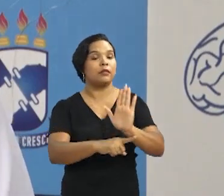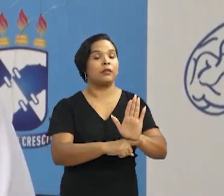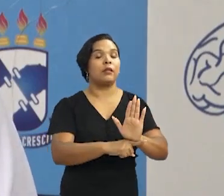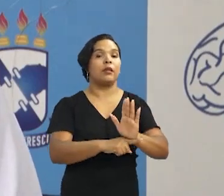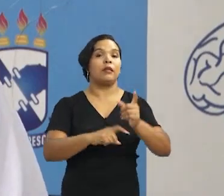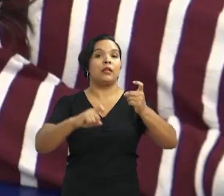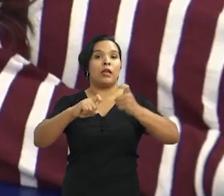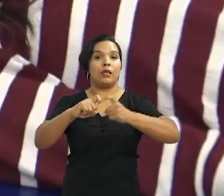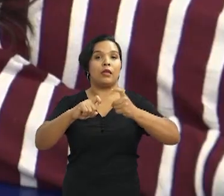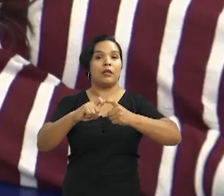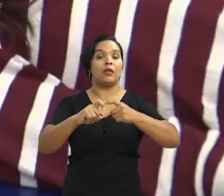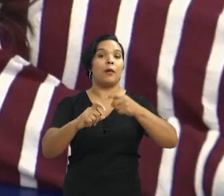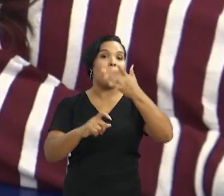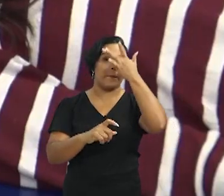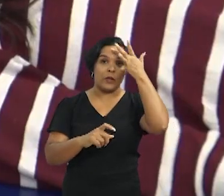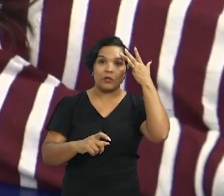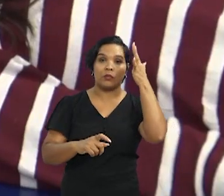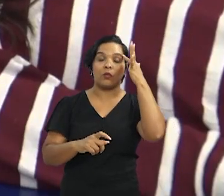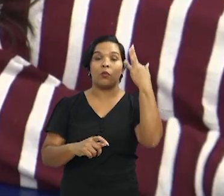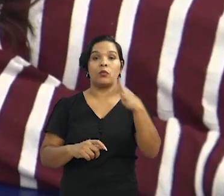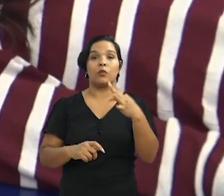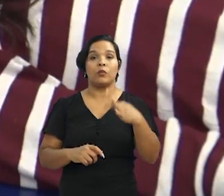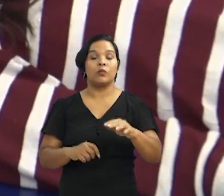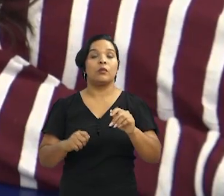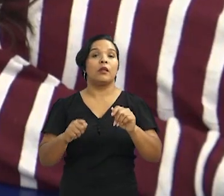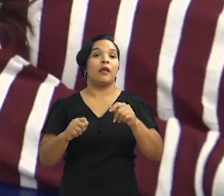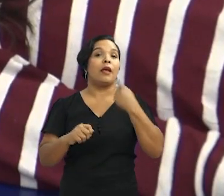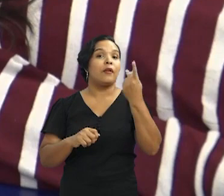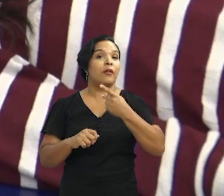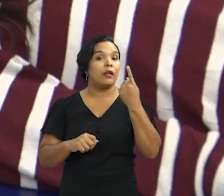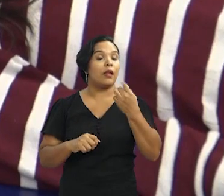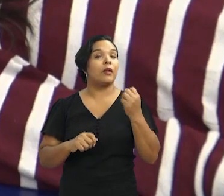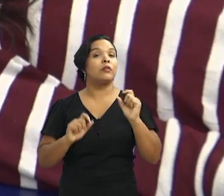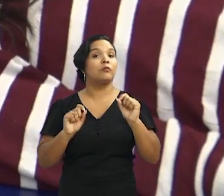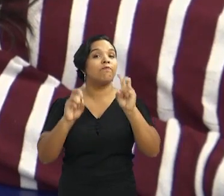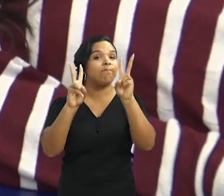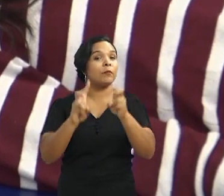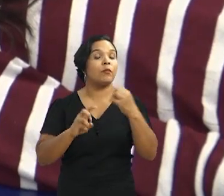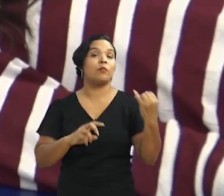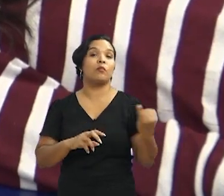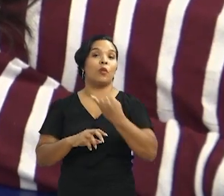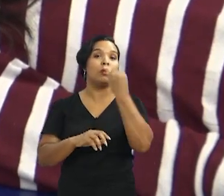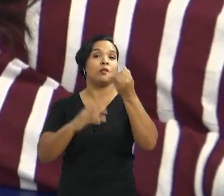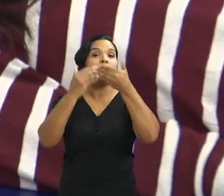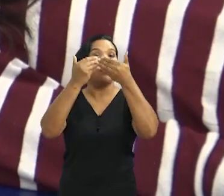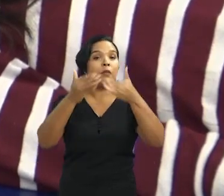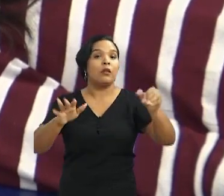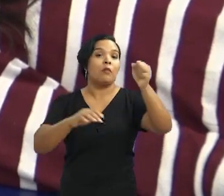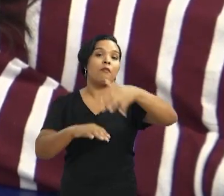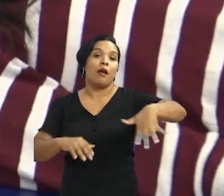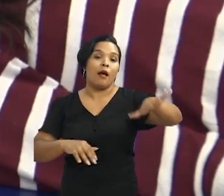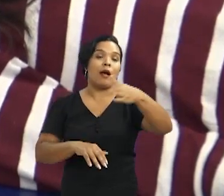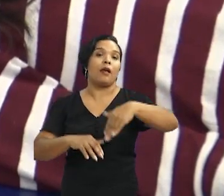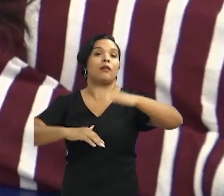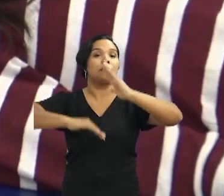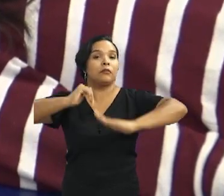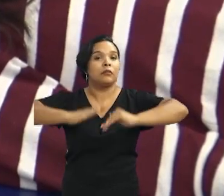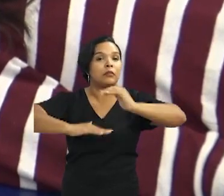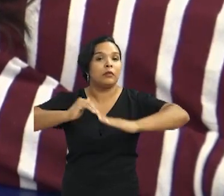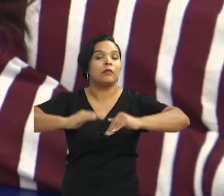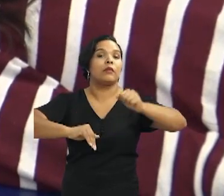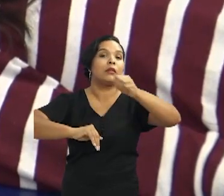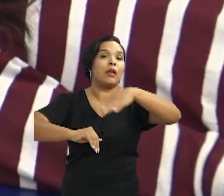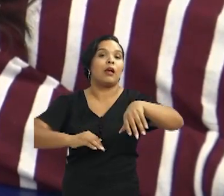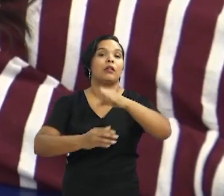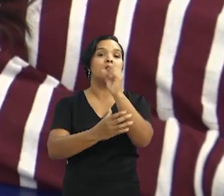assistência clínica junto aos pacientes com dor de cabeça, é falar de uma prerrogativa muito importante para abrir, inclusive, uma área de